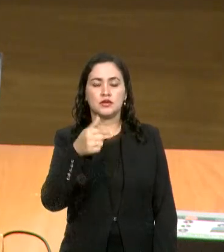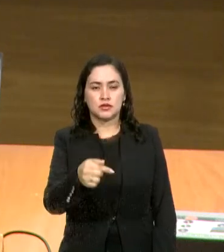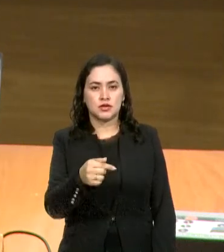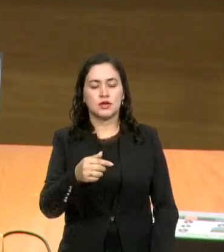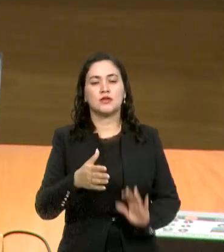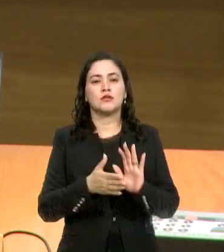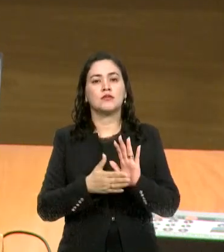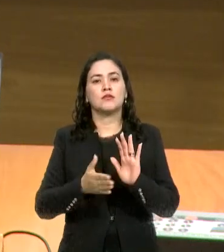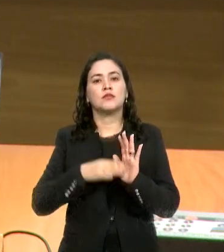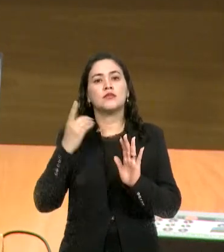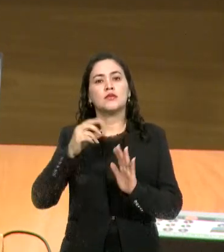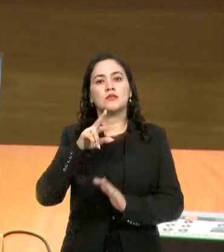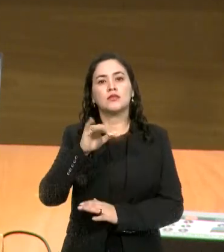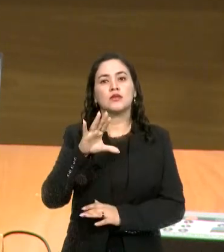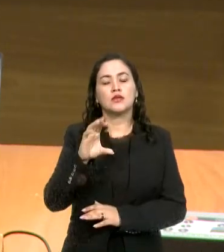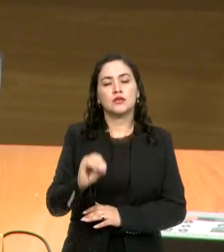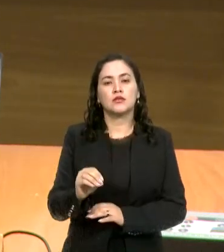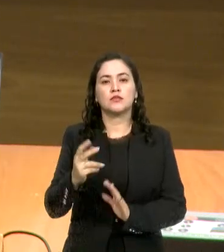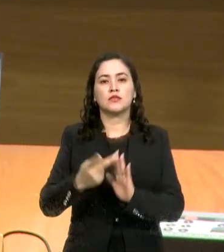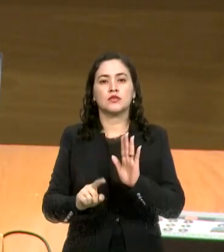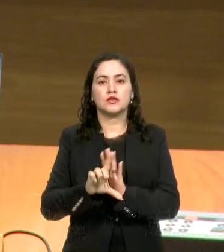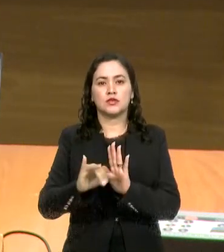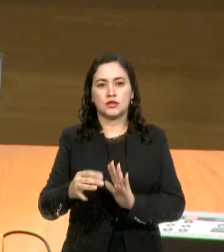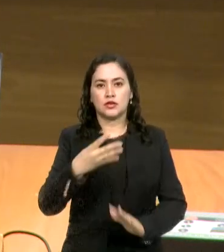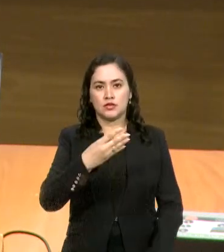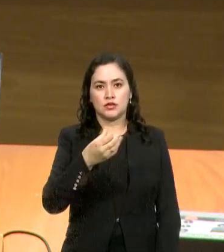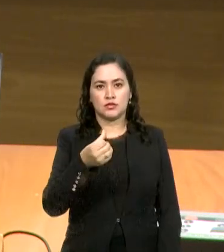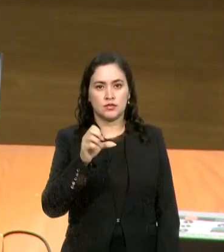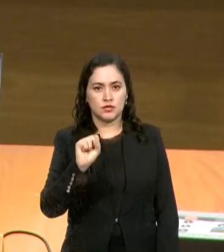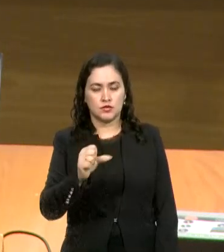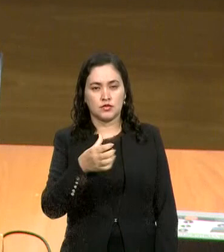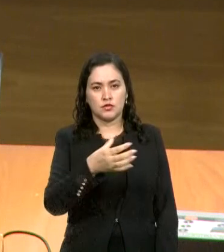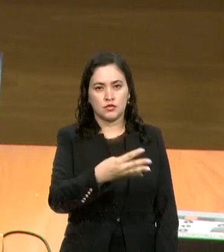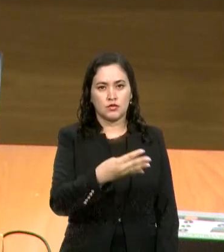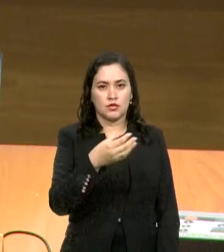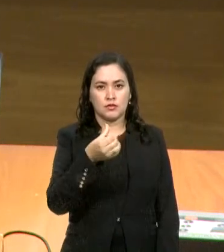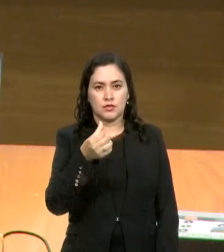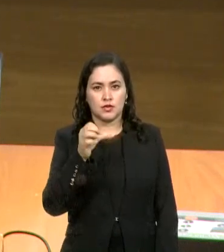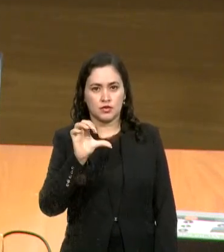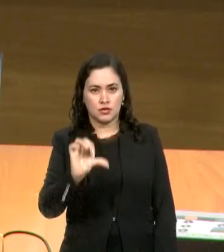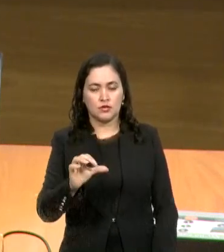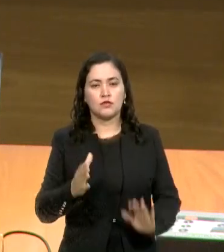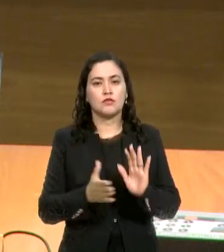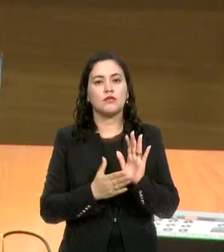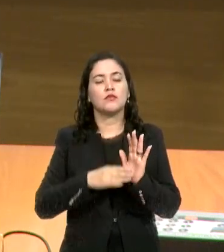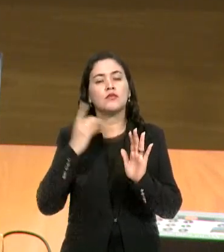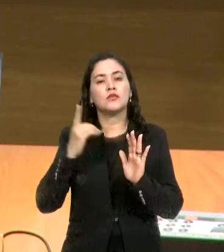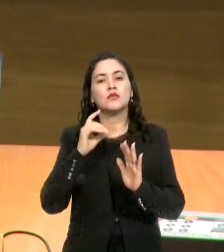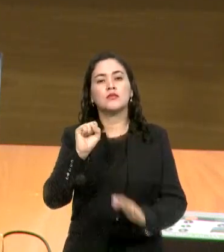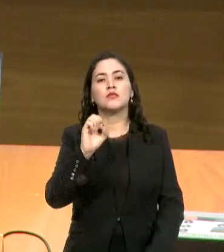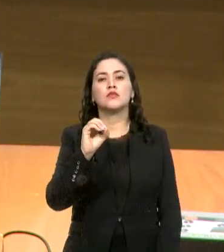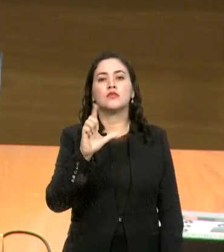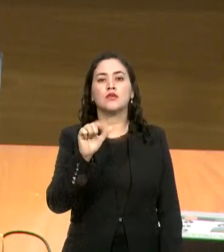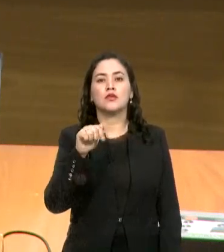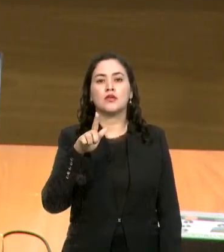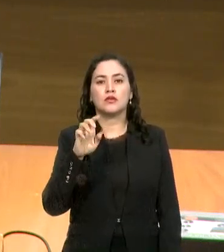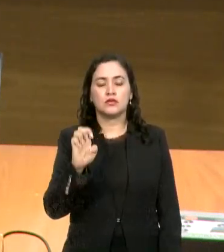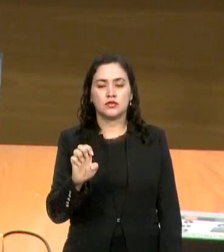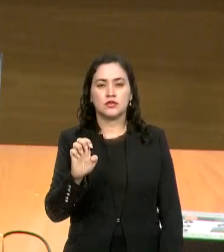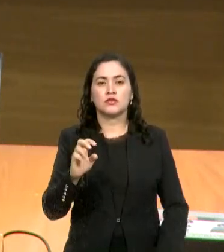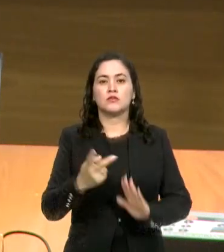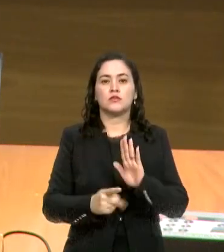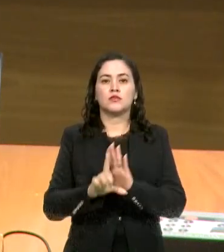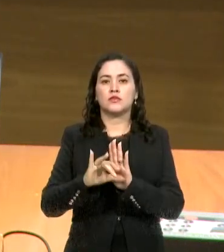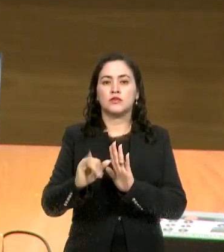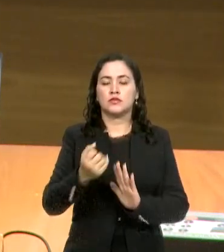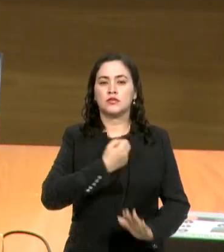Arruda. Projeto de lei de número 468 e 469, de autoria da deputada Solange Almeida. Projeto de lei